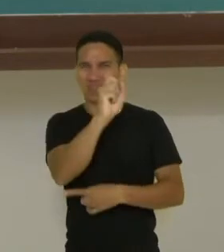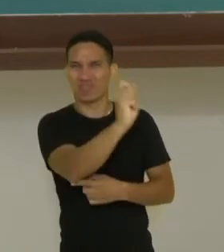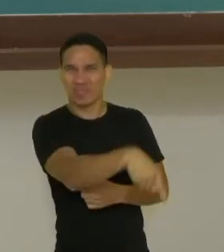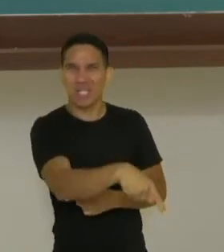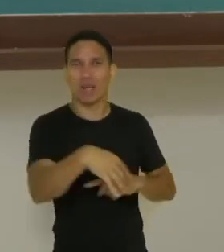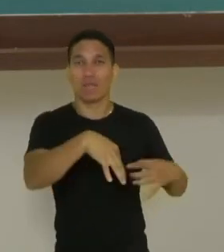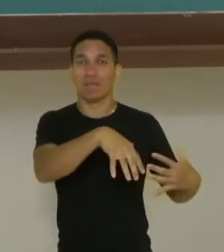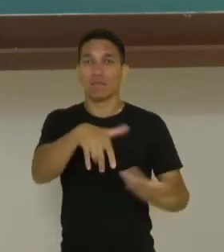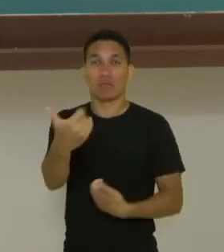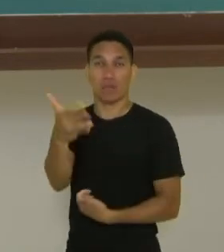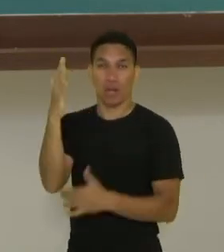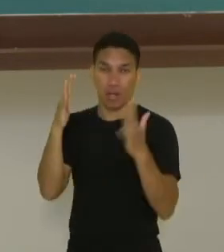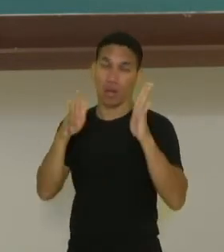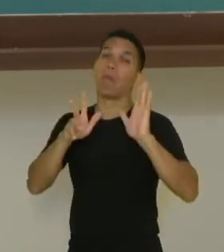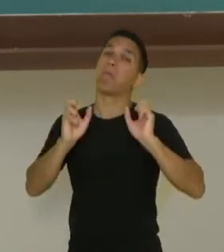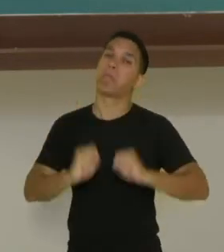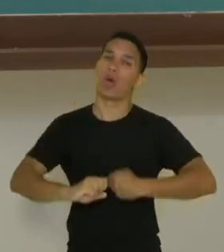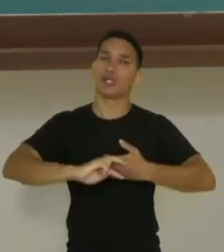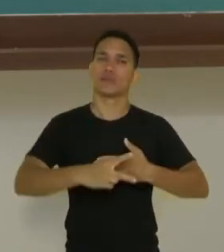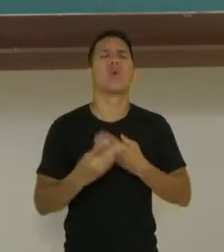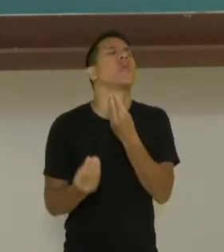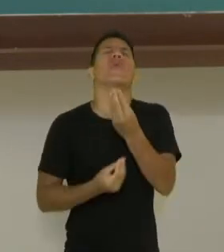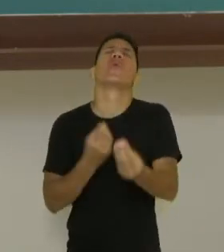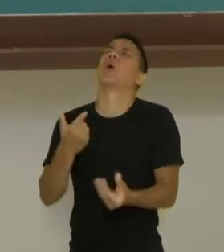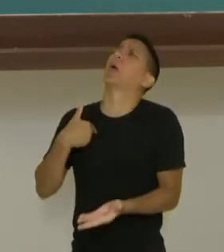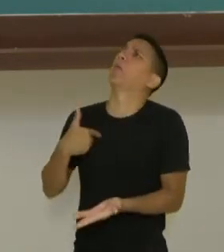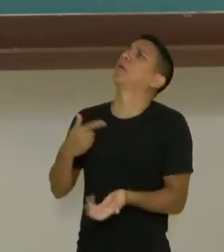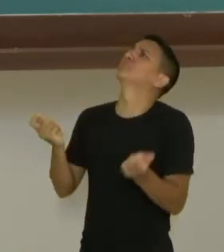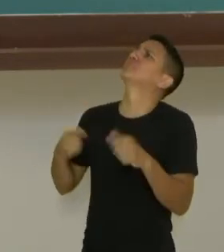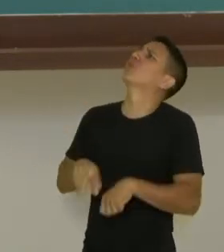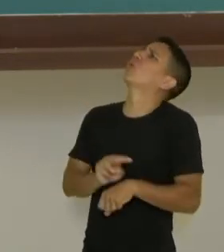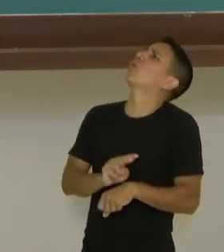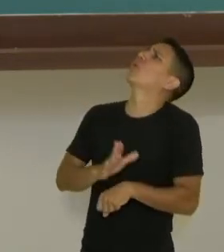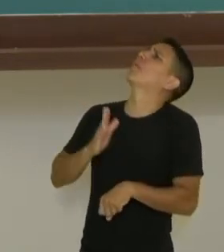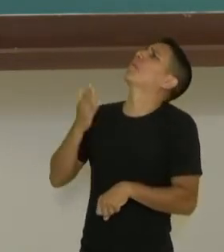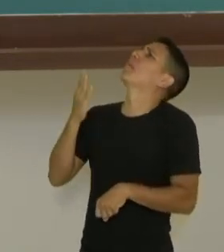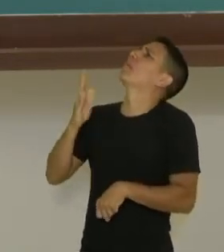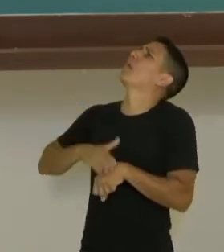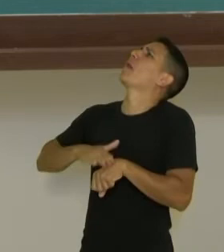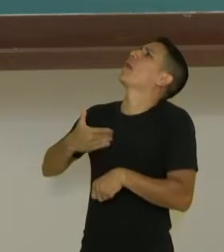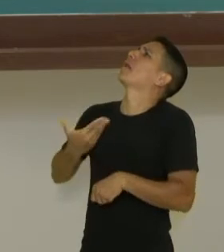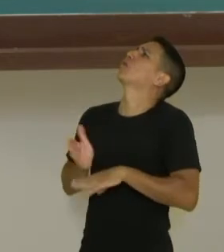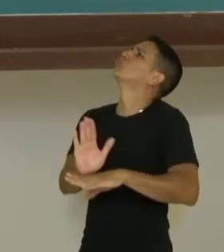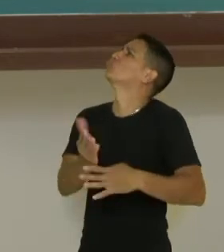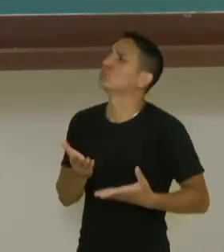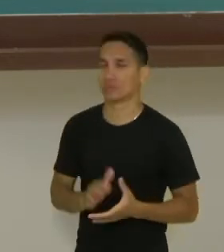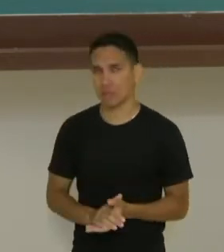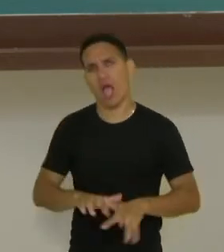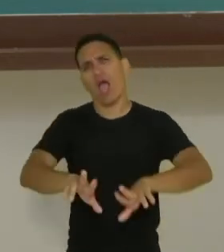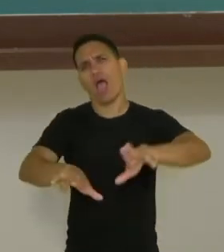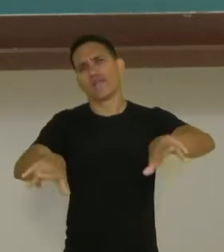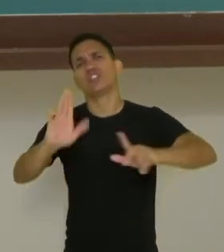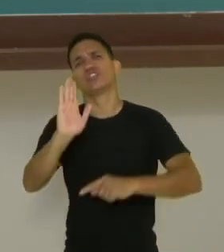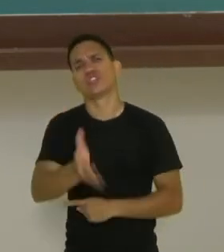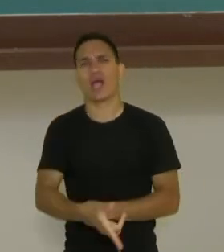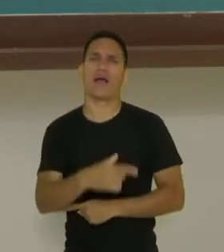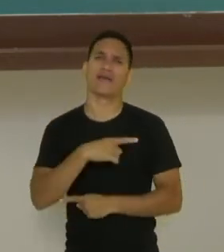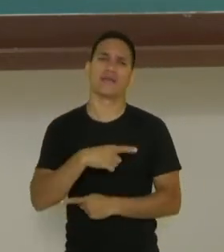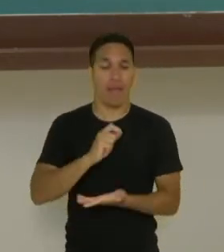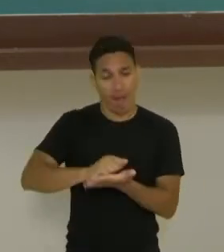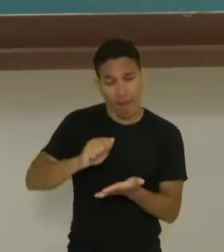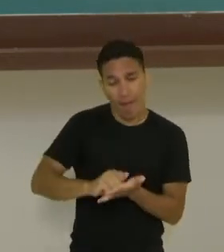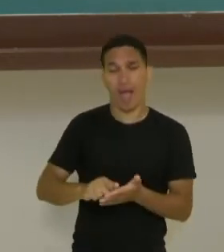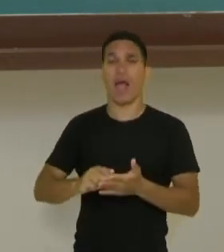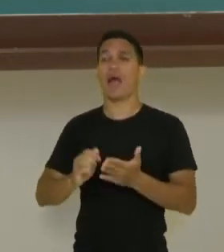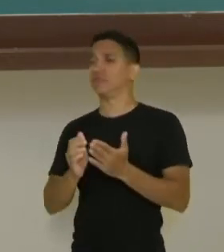cada vez mais. Como que eu posso fazer a minha parte, professora? Muitas vezes você já tem um caderno, um brinquedo, uma